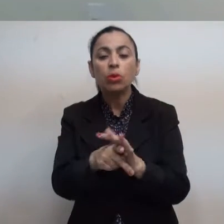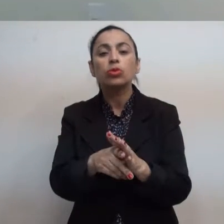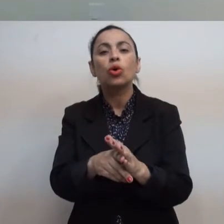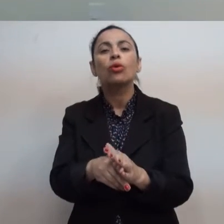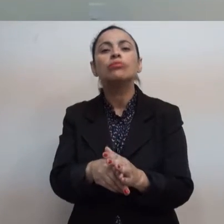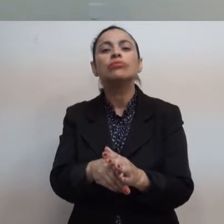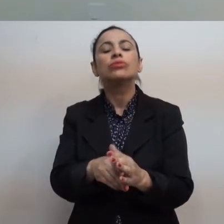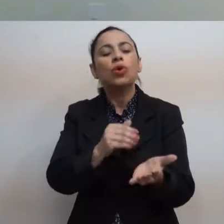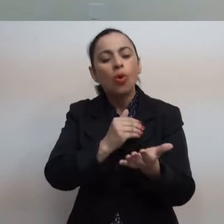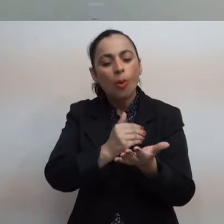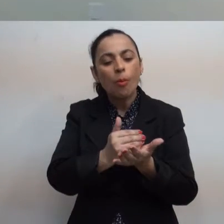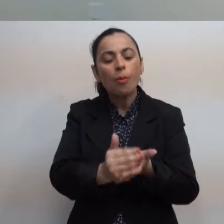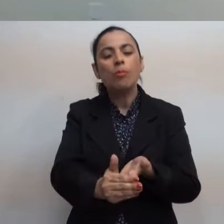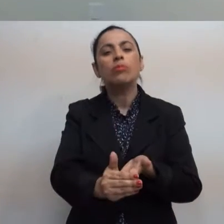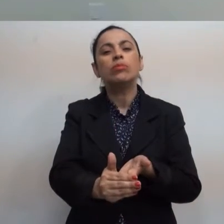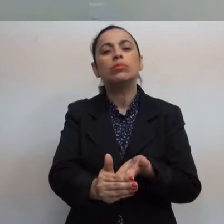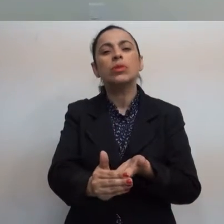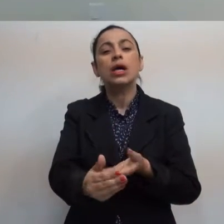da introdução